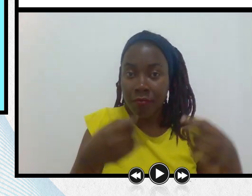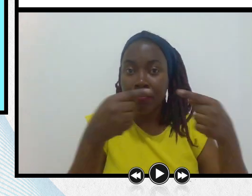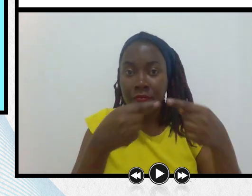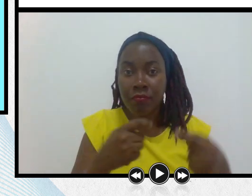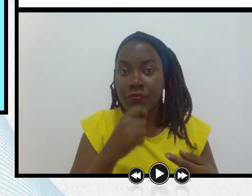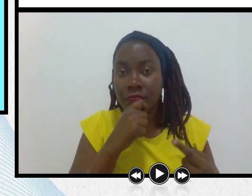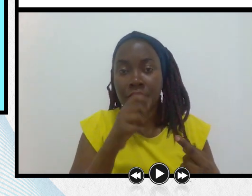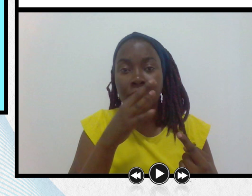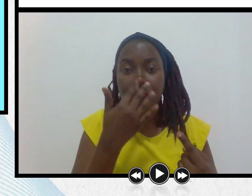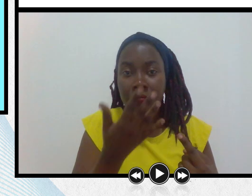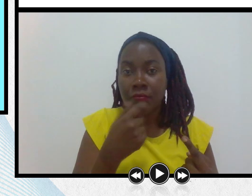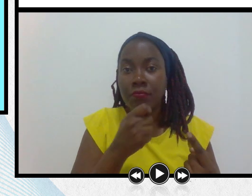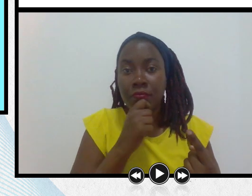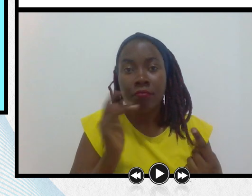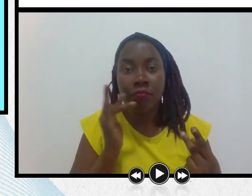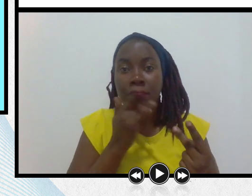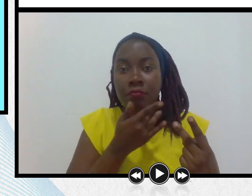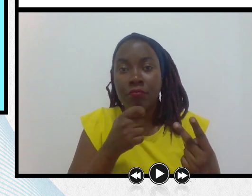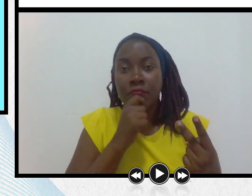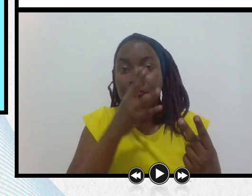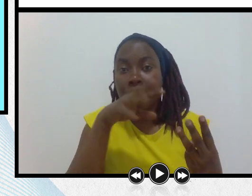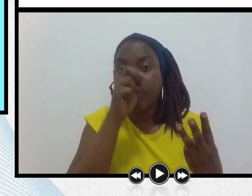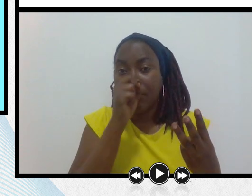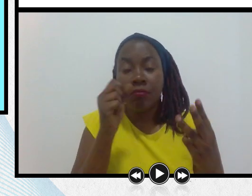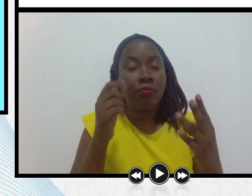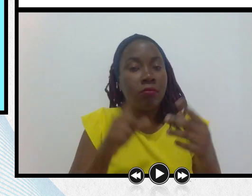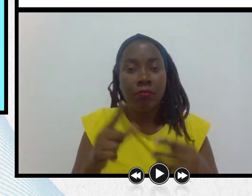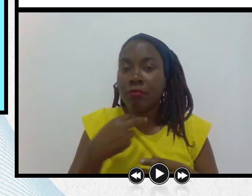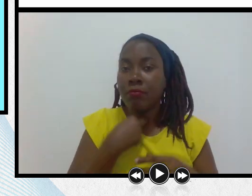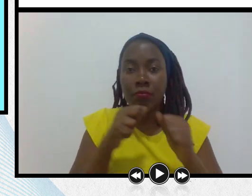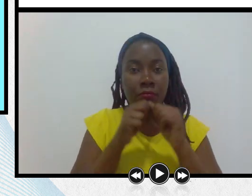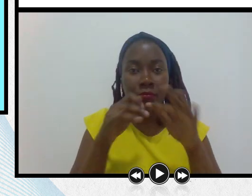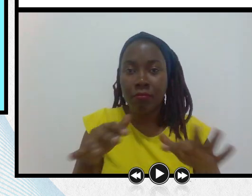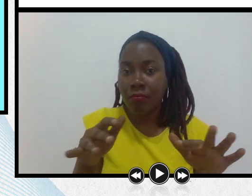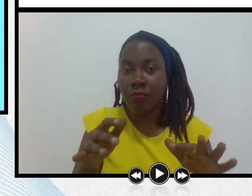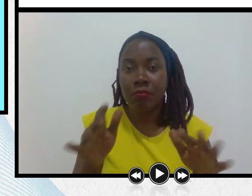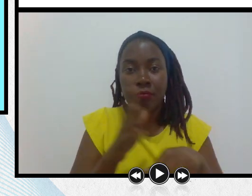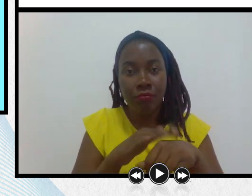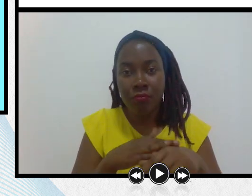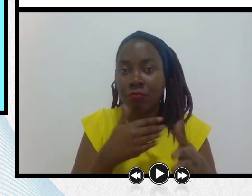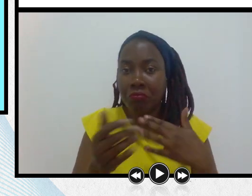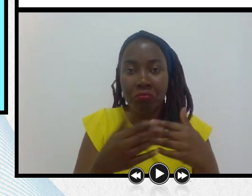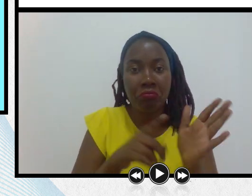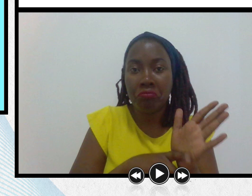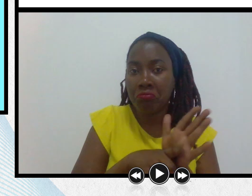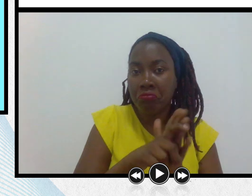sem sabor, sem odor. Ela não pode, obviamente, transmitir qualquer tipo de doença, né? Principalmente, né? Seja ela